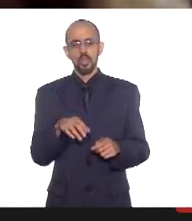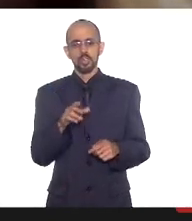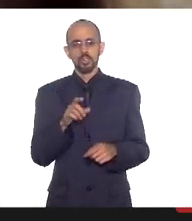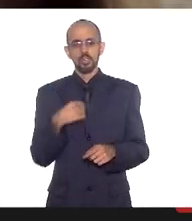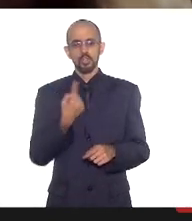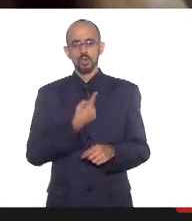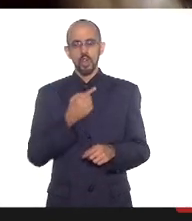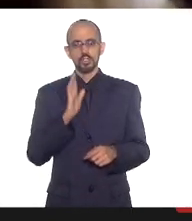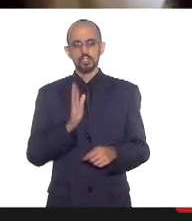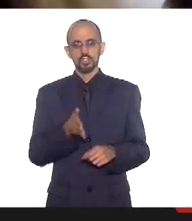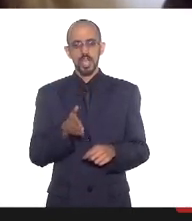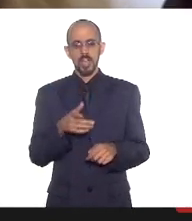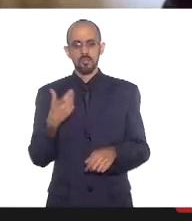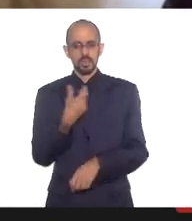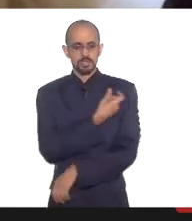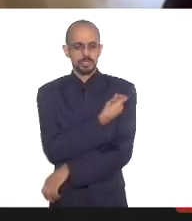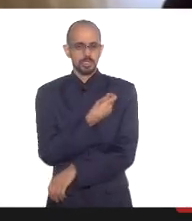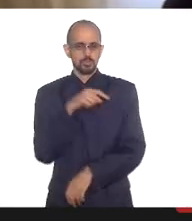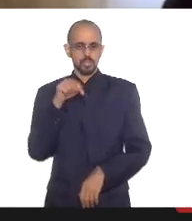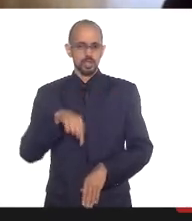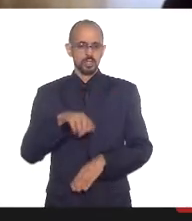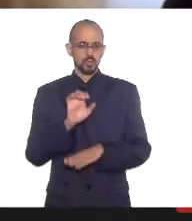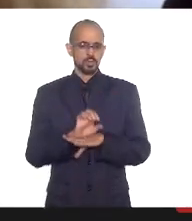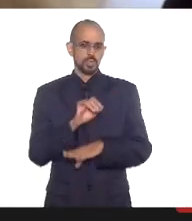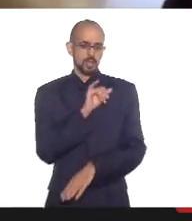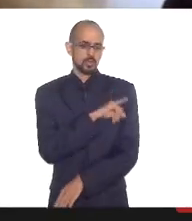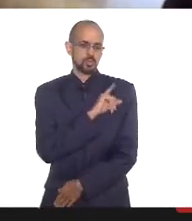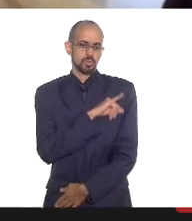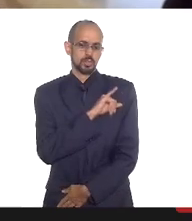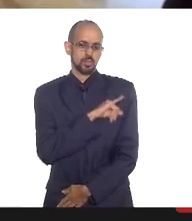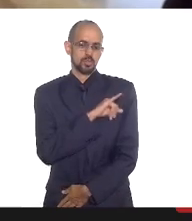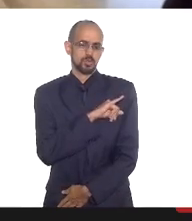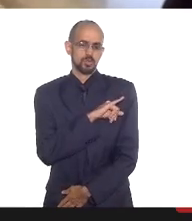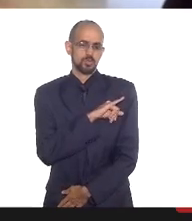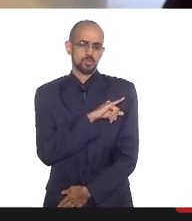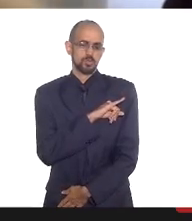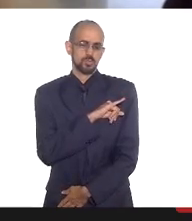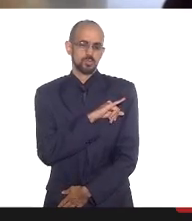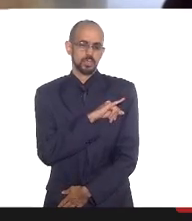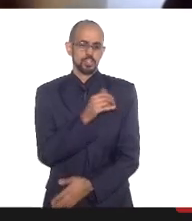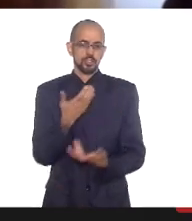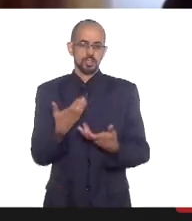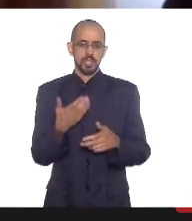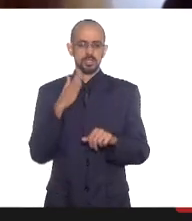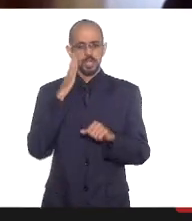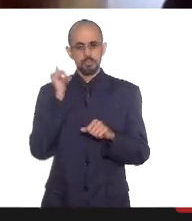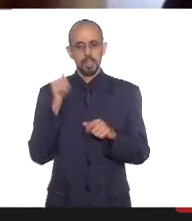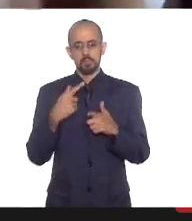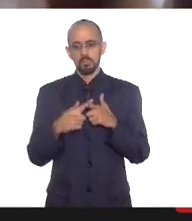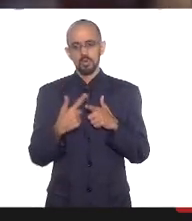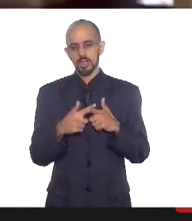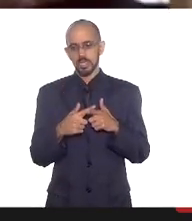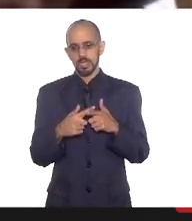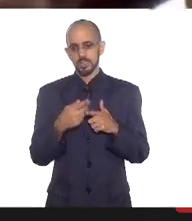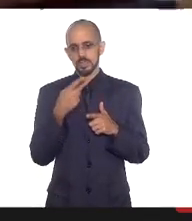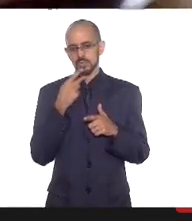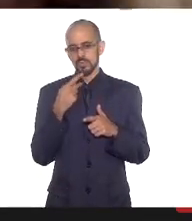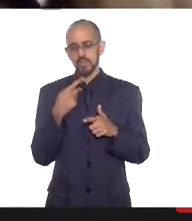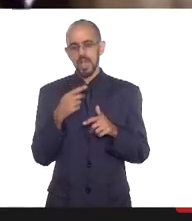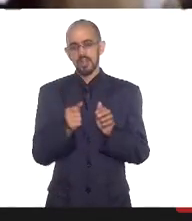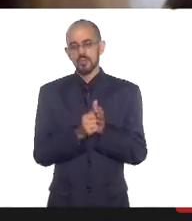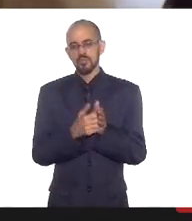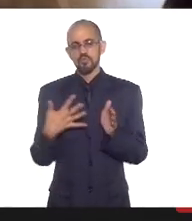loja vacinamos no estado é nós queremos saber por que fala assim muitos números